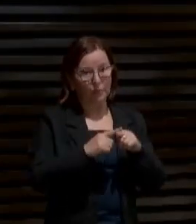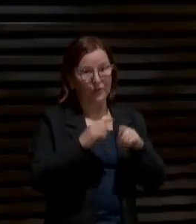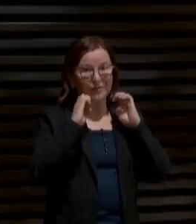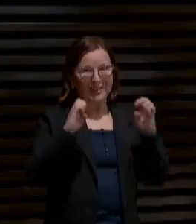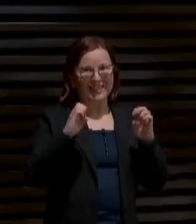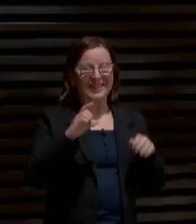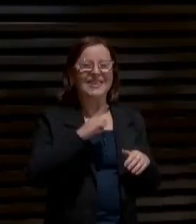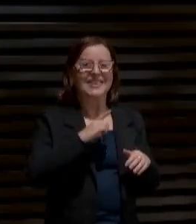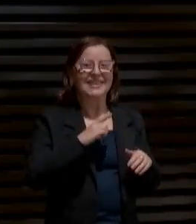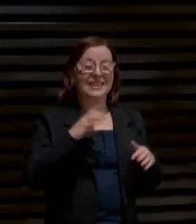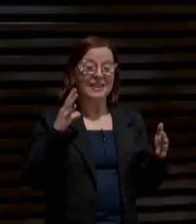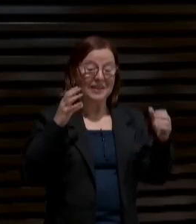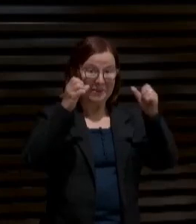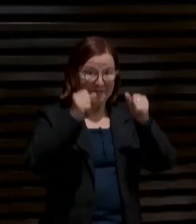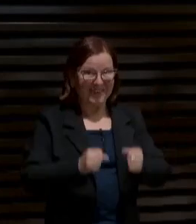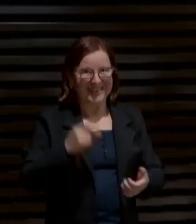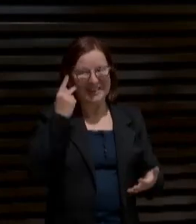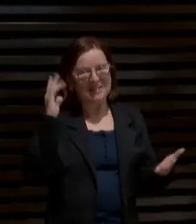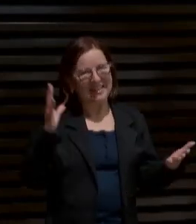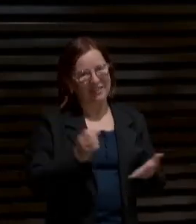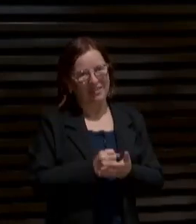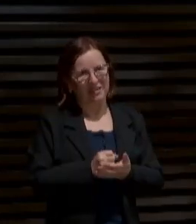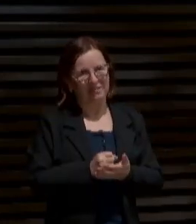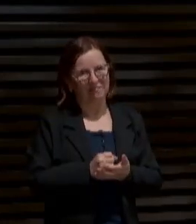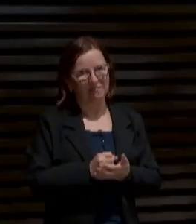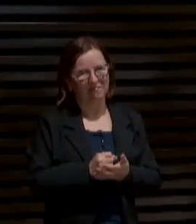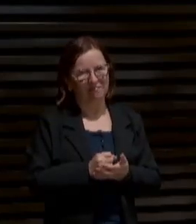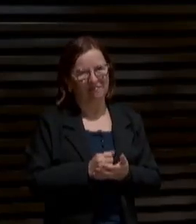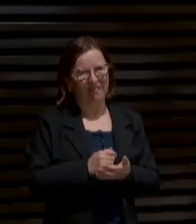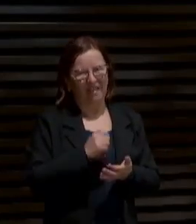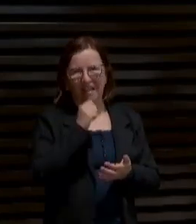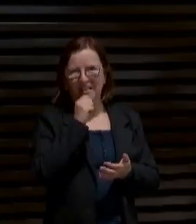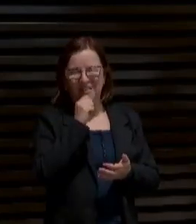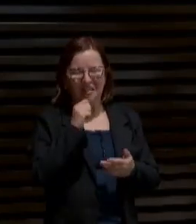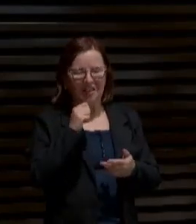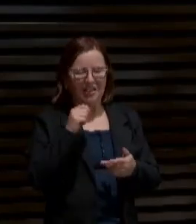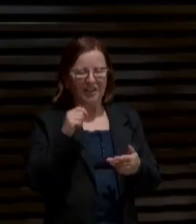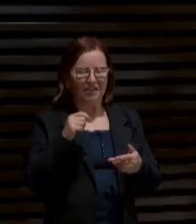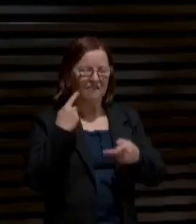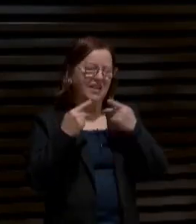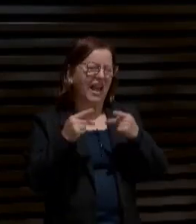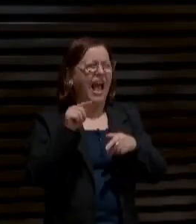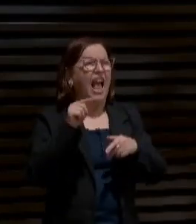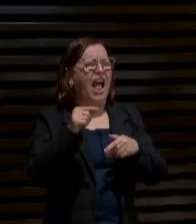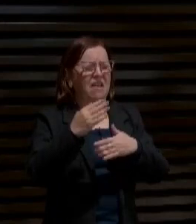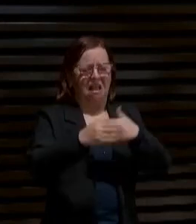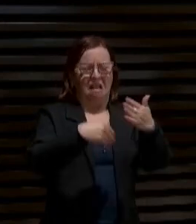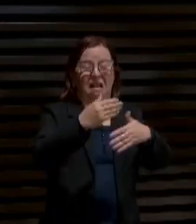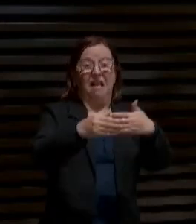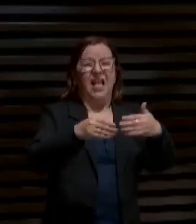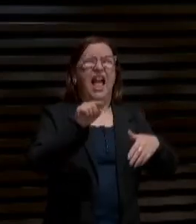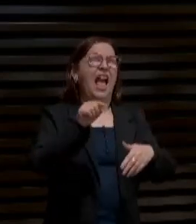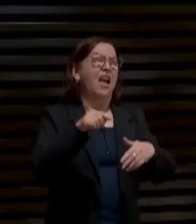tem poder para salvar o homem e no dia então nós chegamos aqui falar que você vai ser Próspero que você vai ser feliz que você